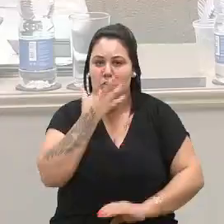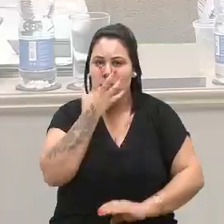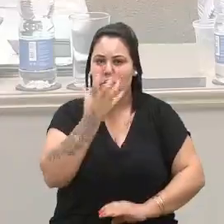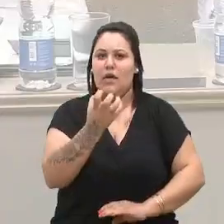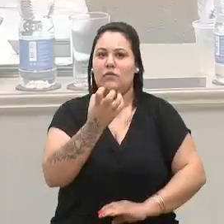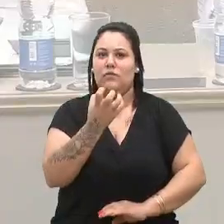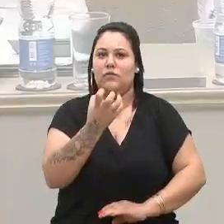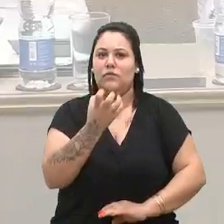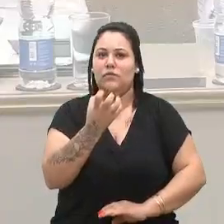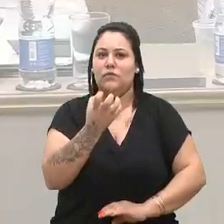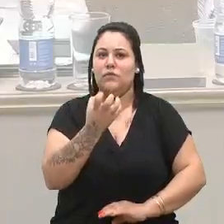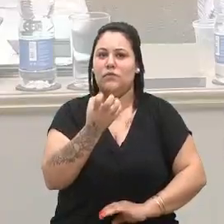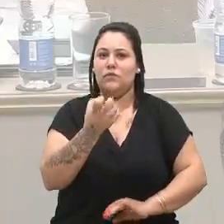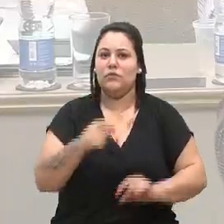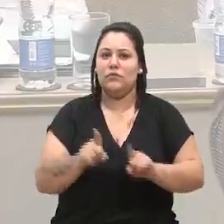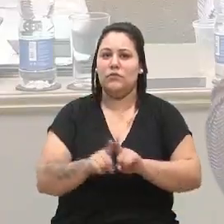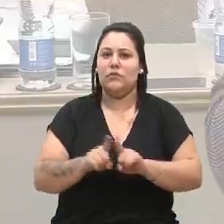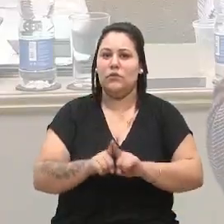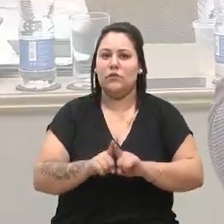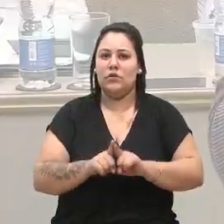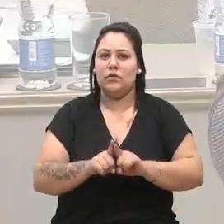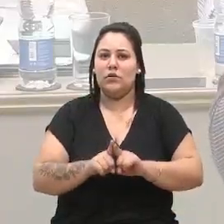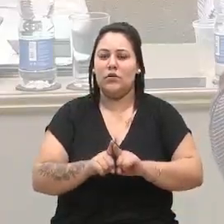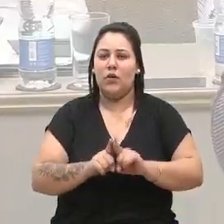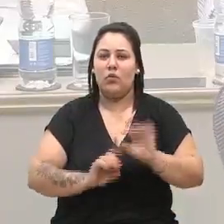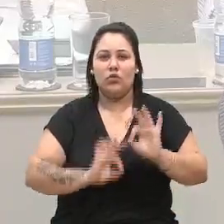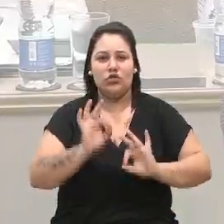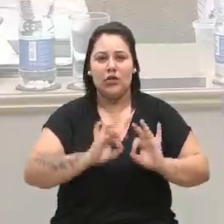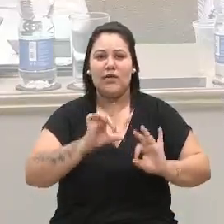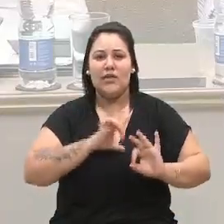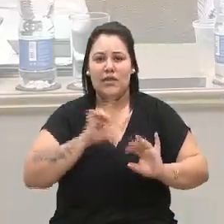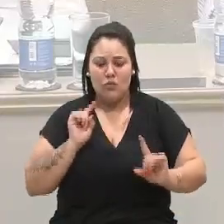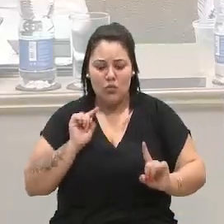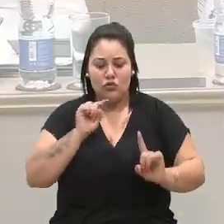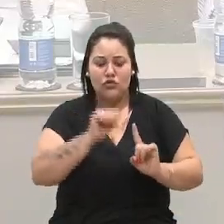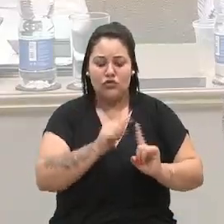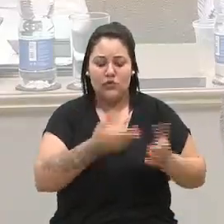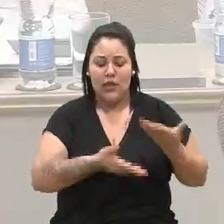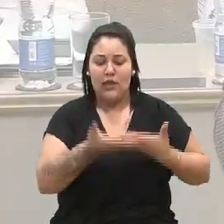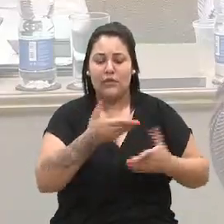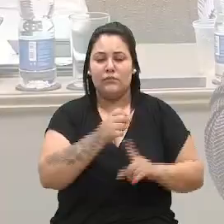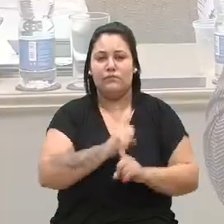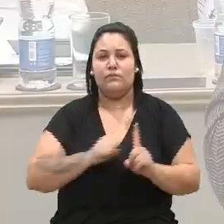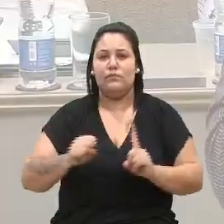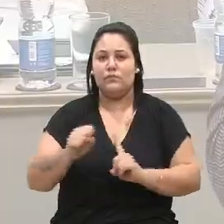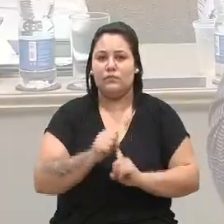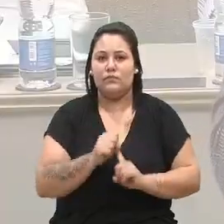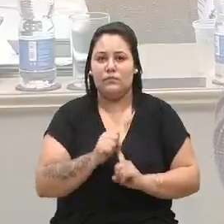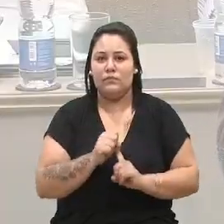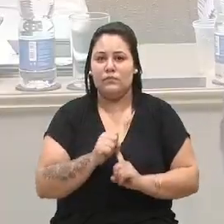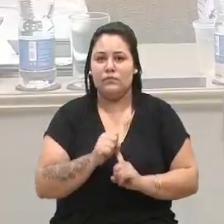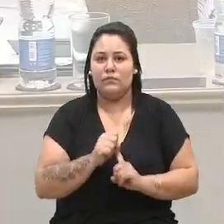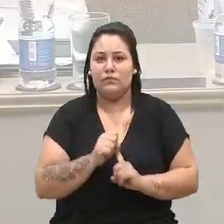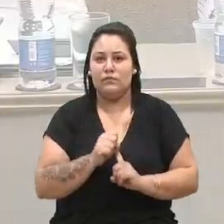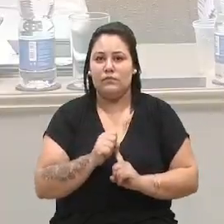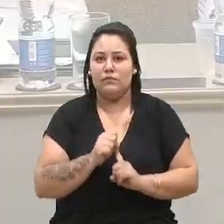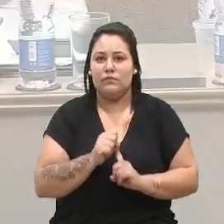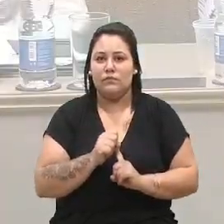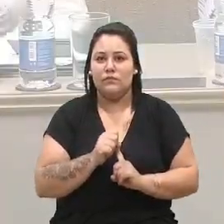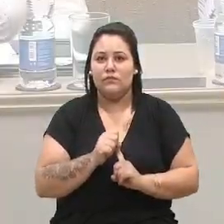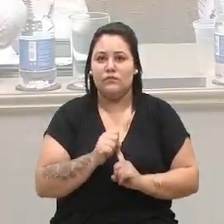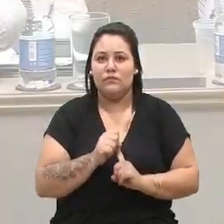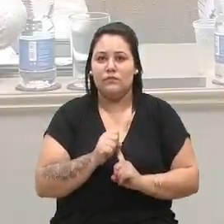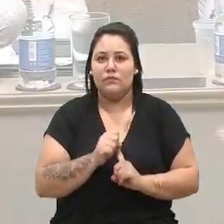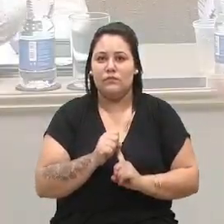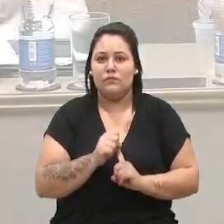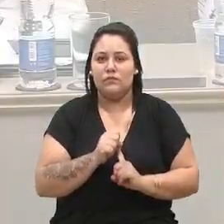um projeto que visa atender a sociedade, vindo do prefeito municipal, pela